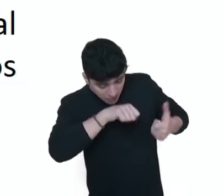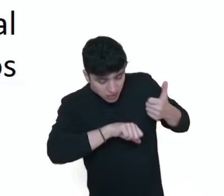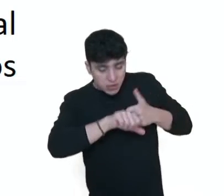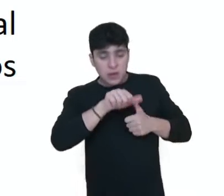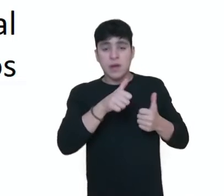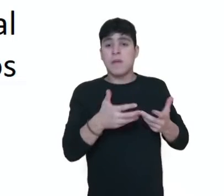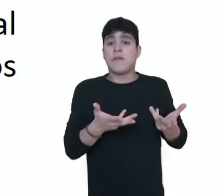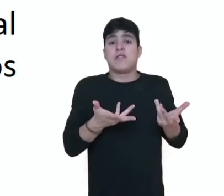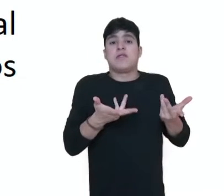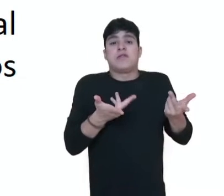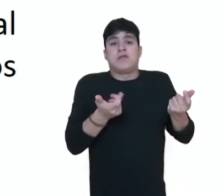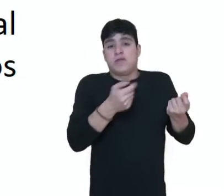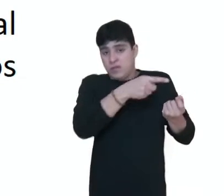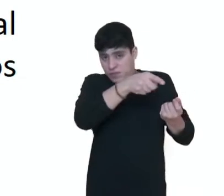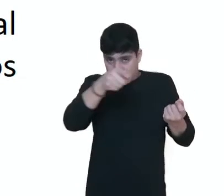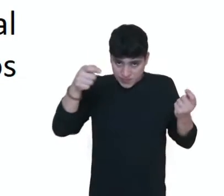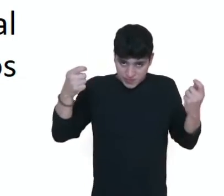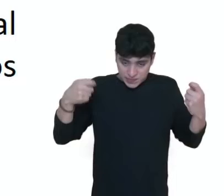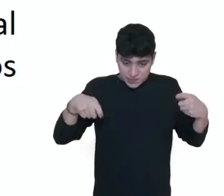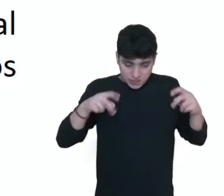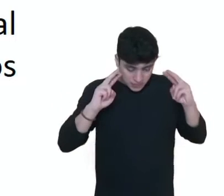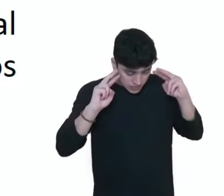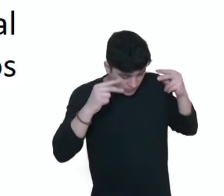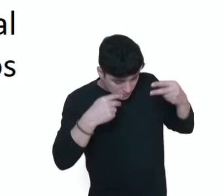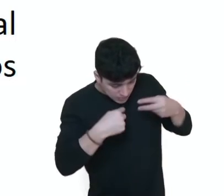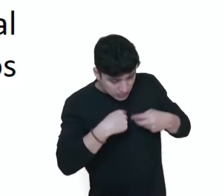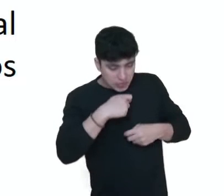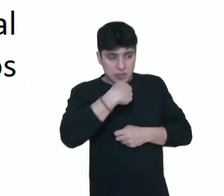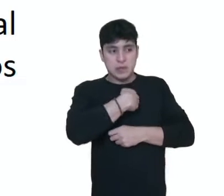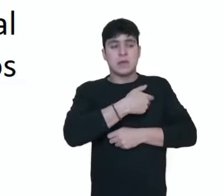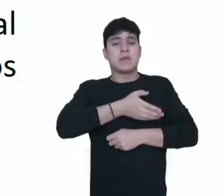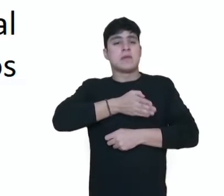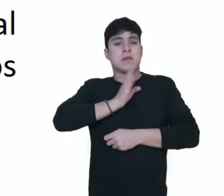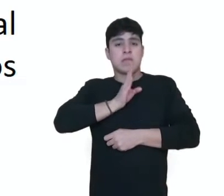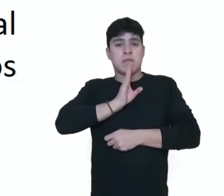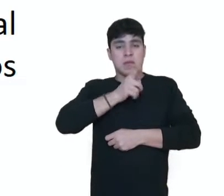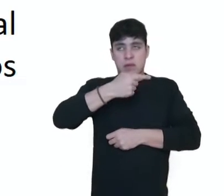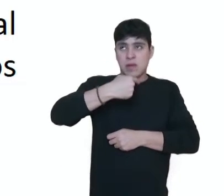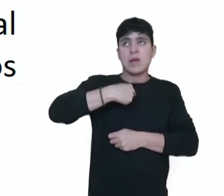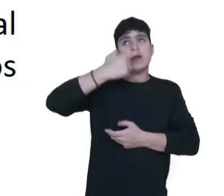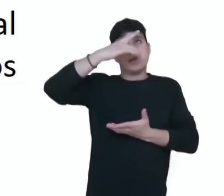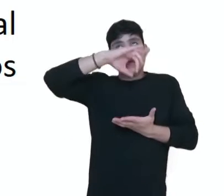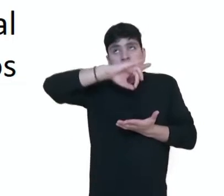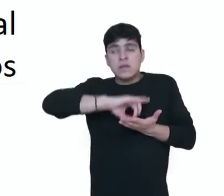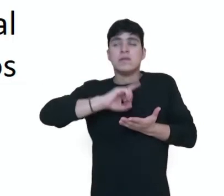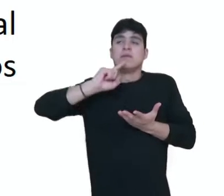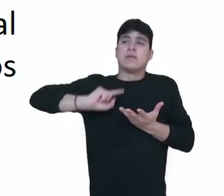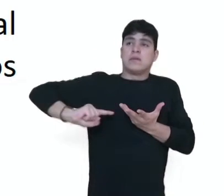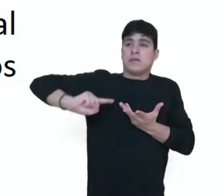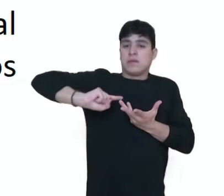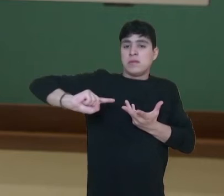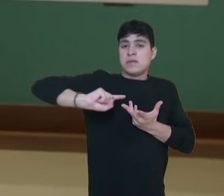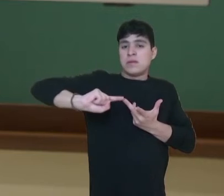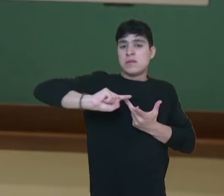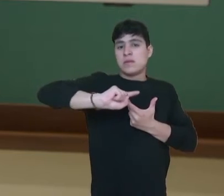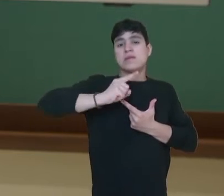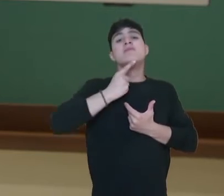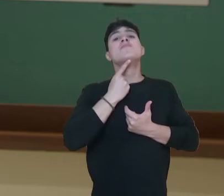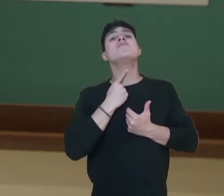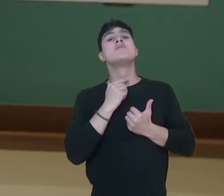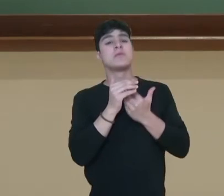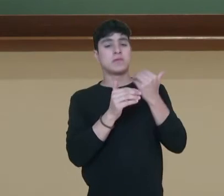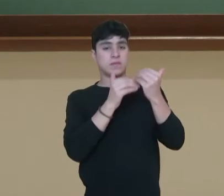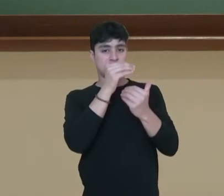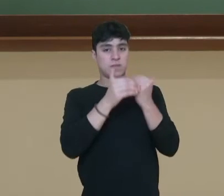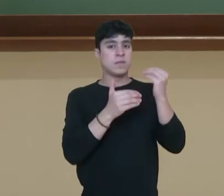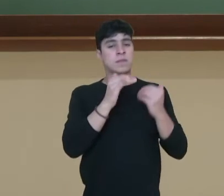eficiente, é essencial exercitar o autoconhecimento e sermos sinceros em todos os aspectos que buscamos desenvolver. Então, a